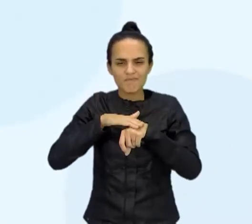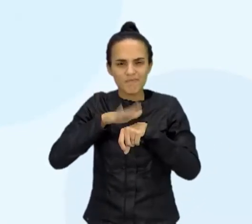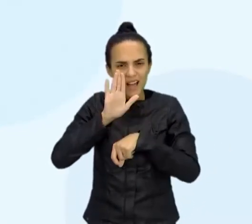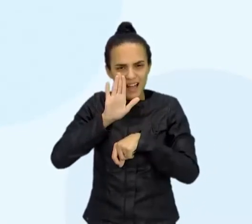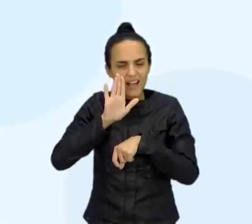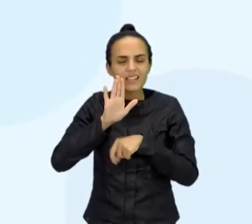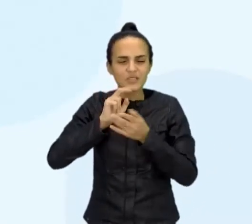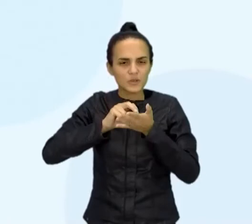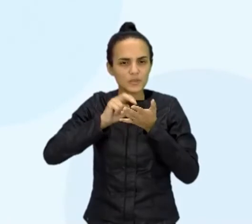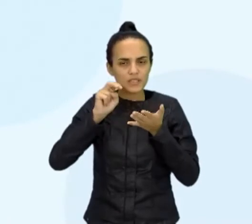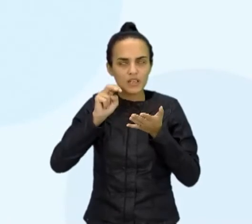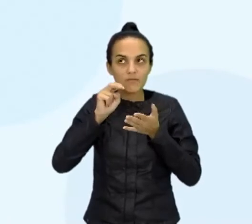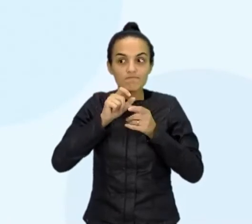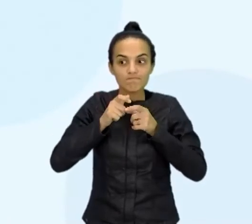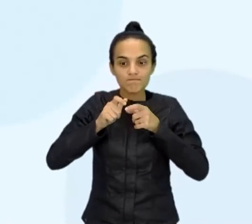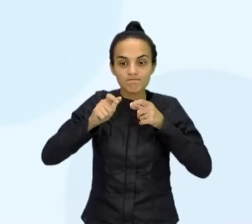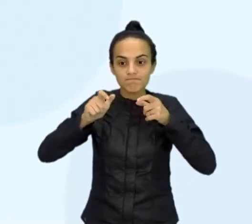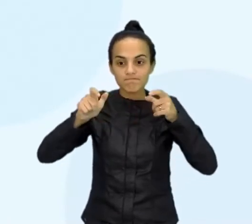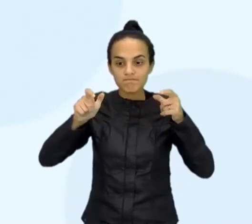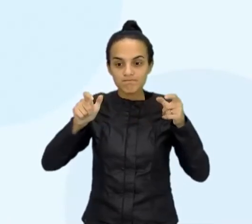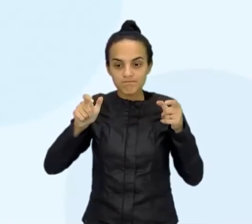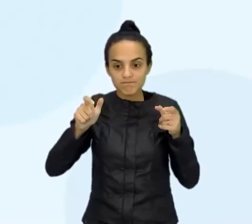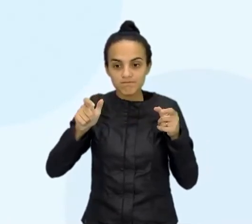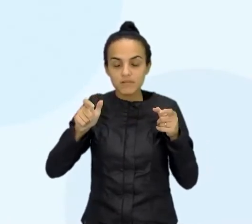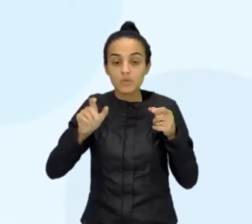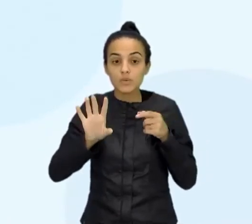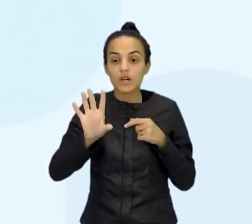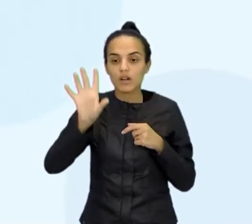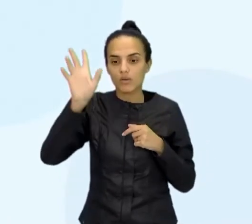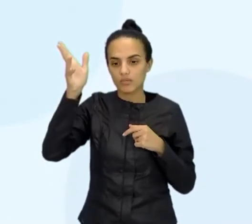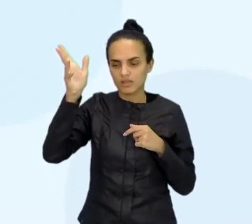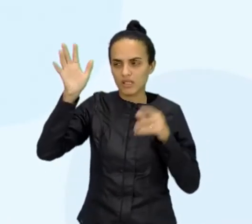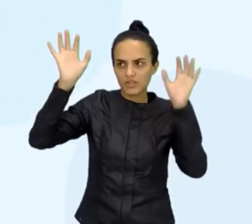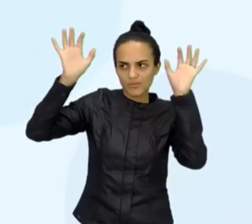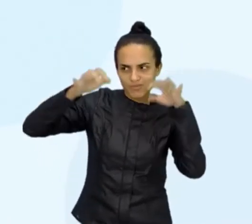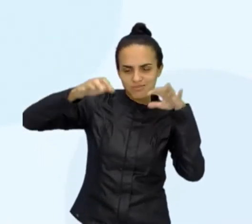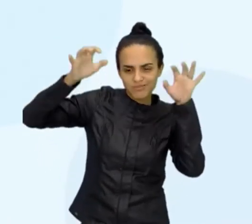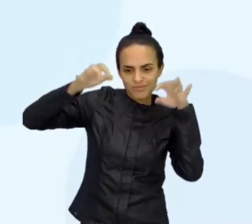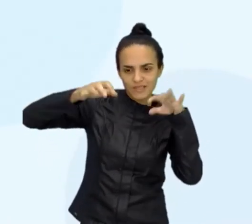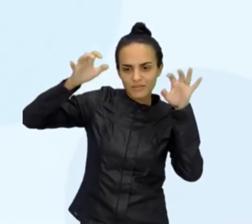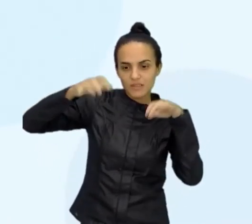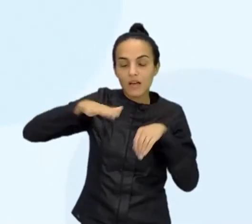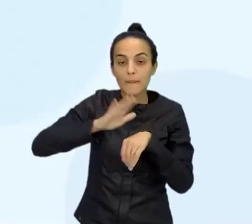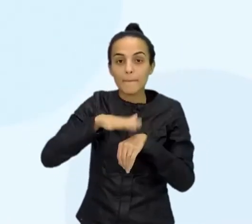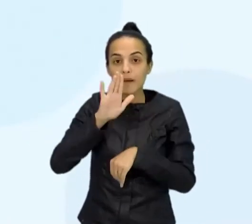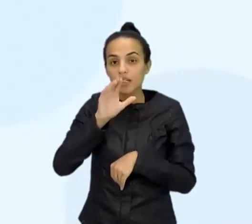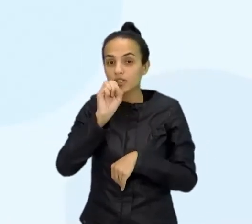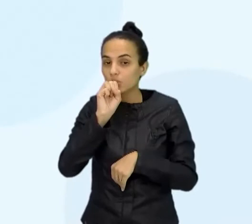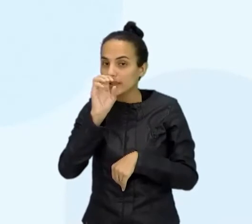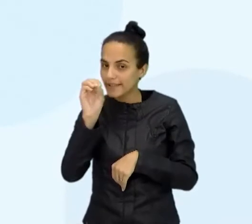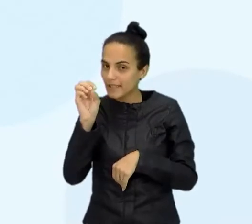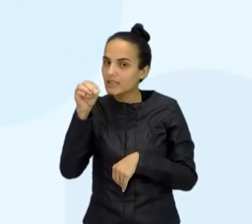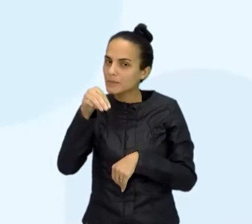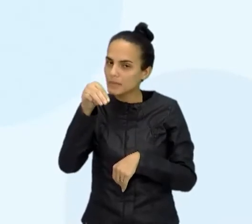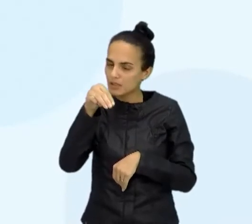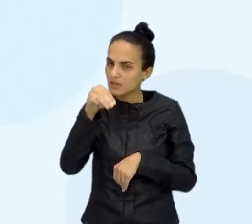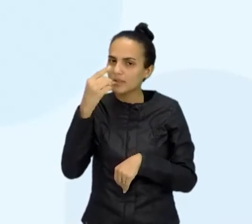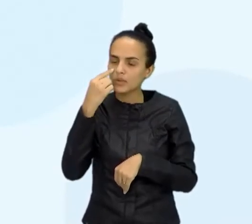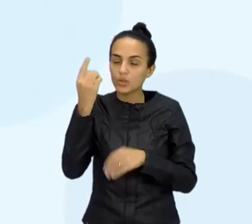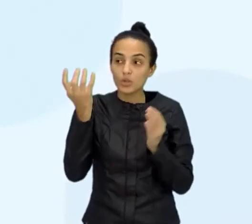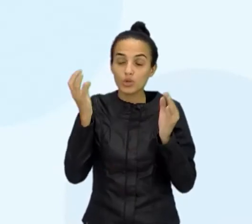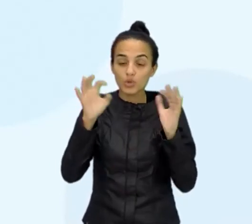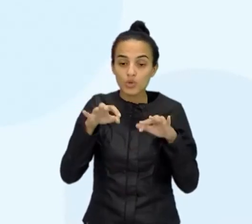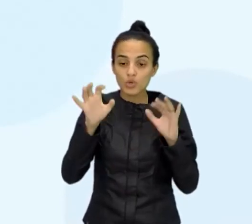cedo, com um aumento expressivo da ocorrência de tempestades com mais de 80 milímetros de chuva,